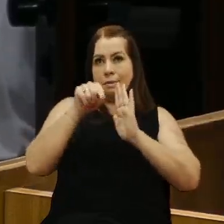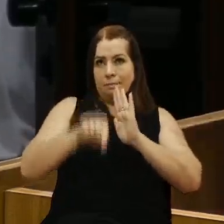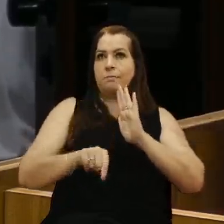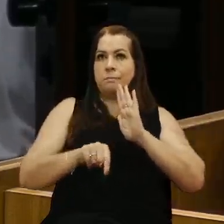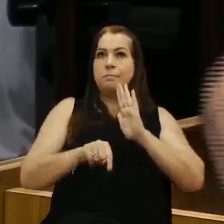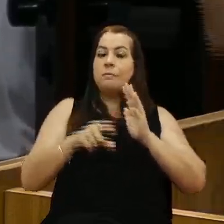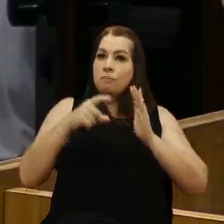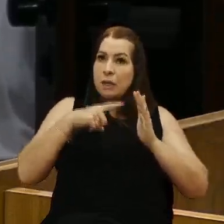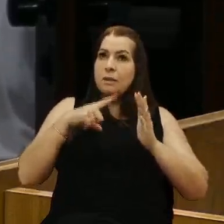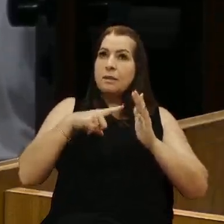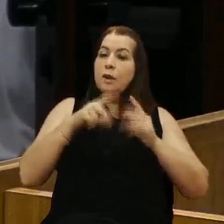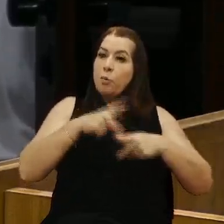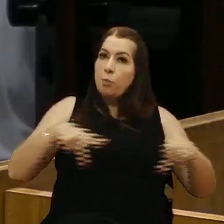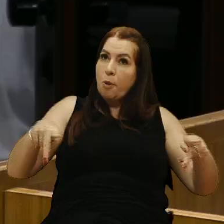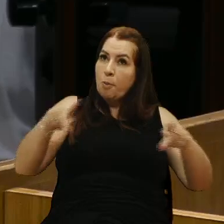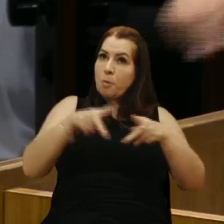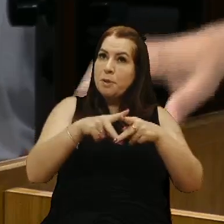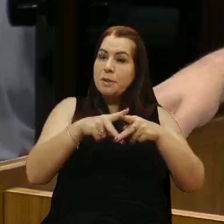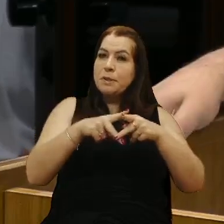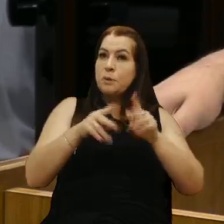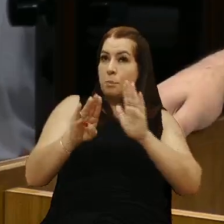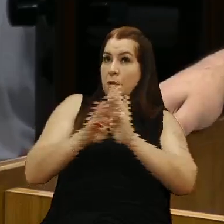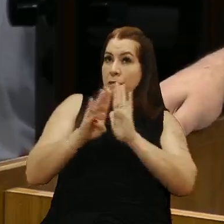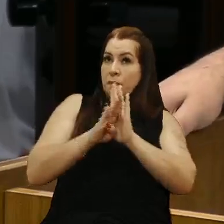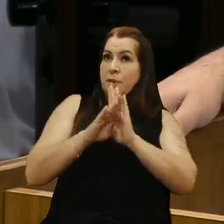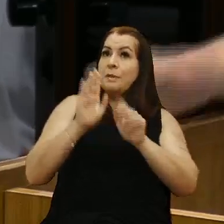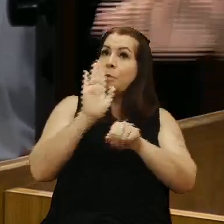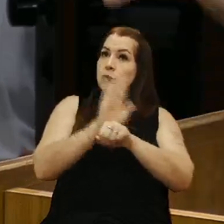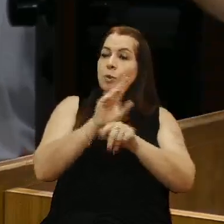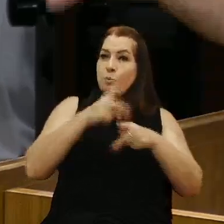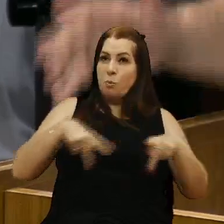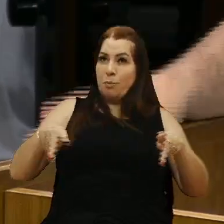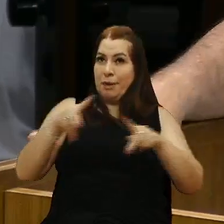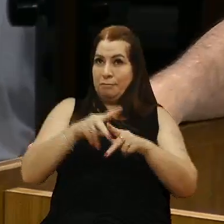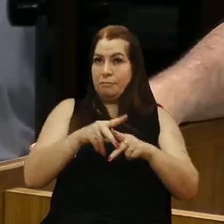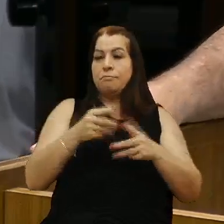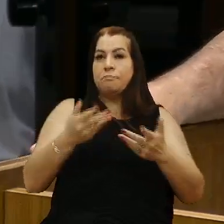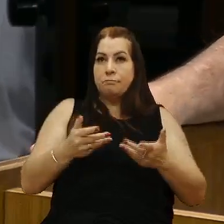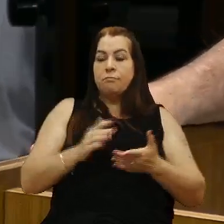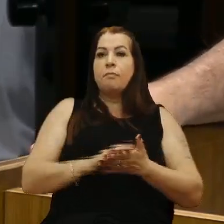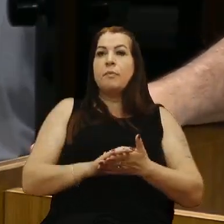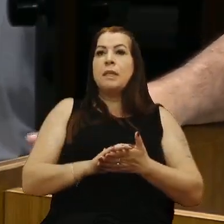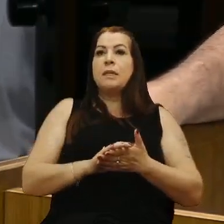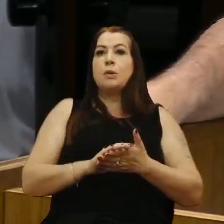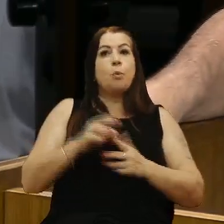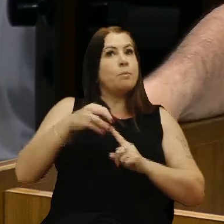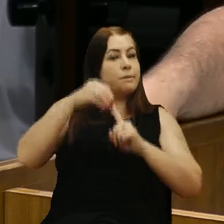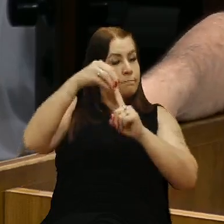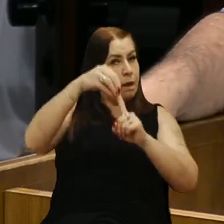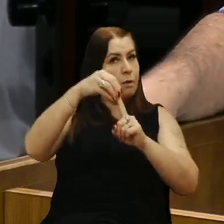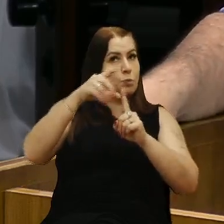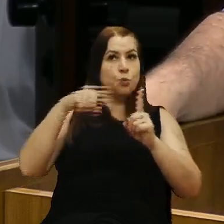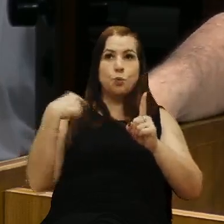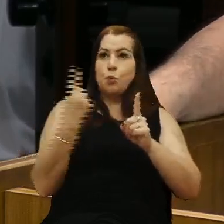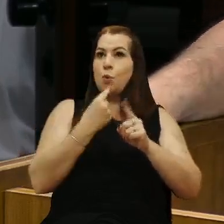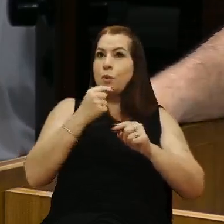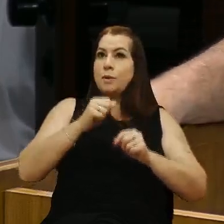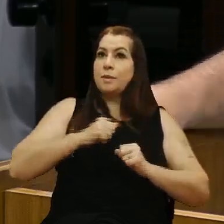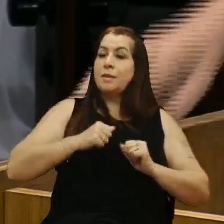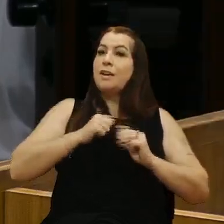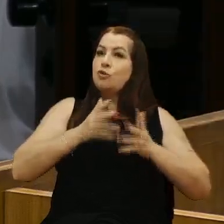ter a população e os benefícios para a população como alvo principal das nossas